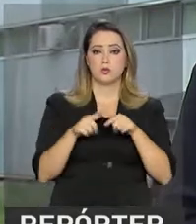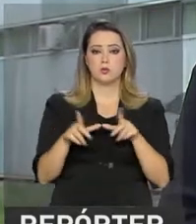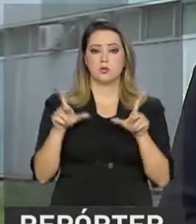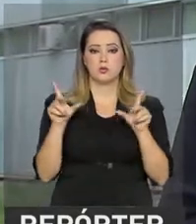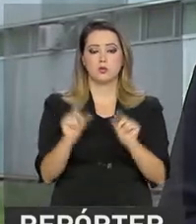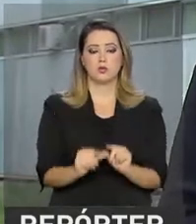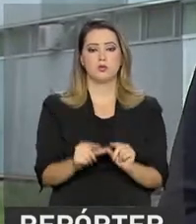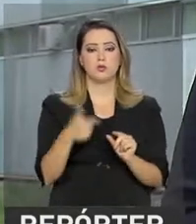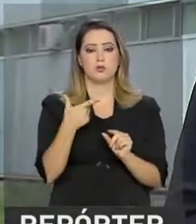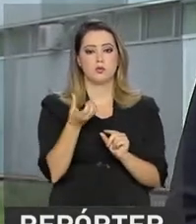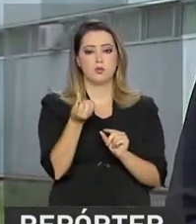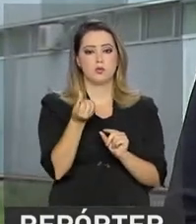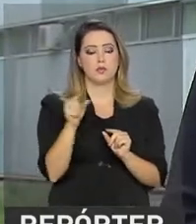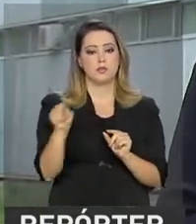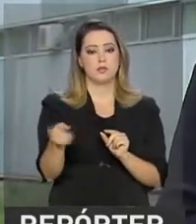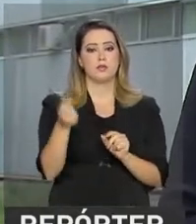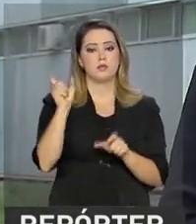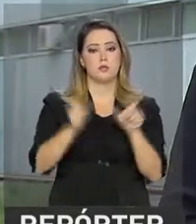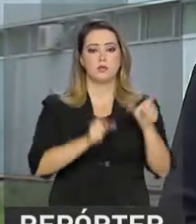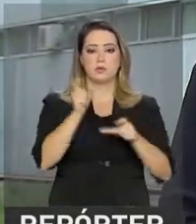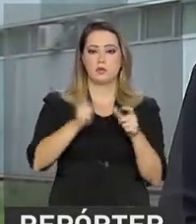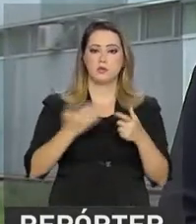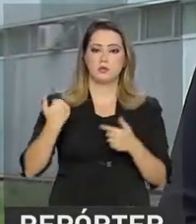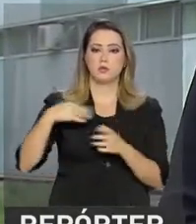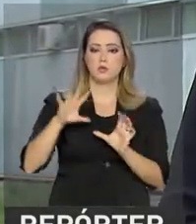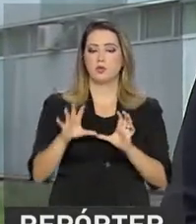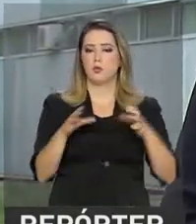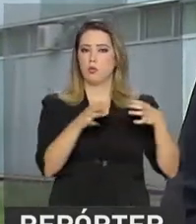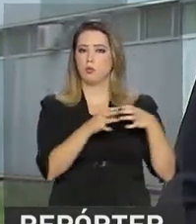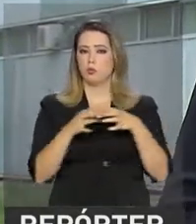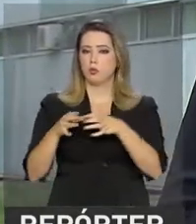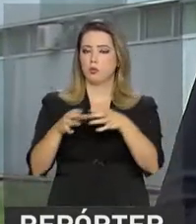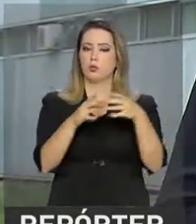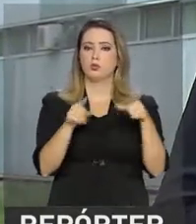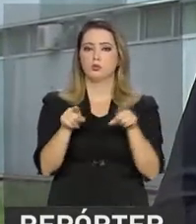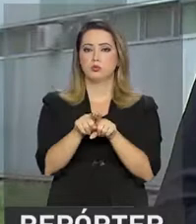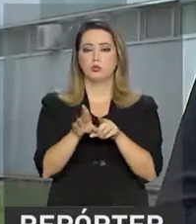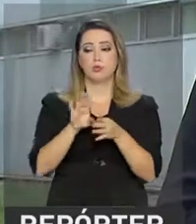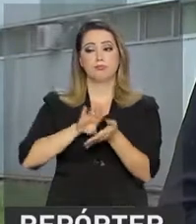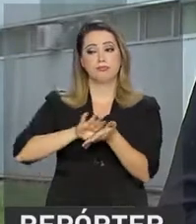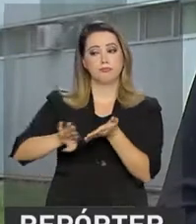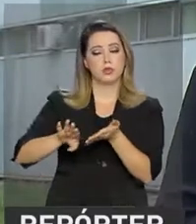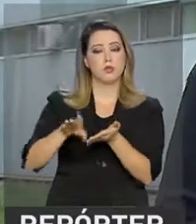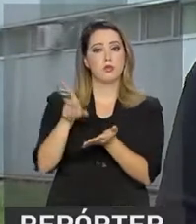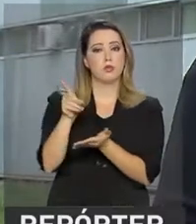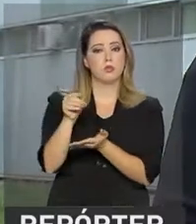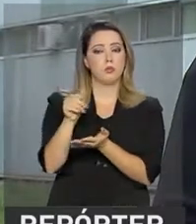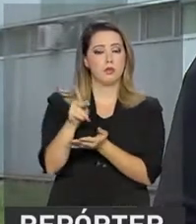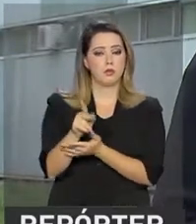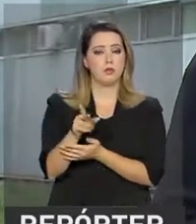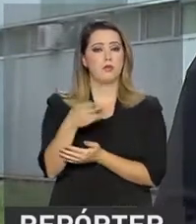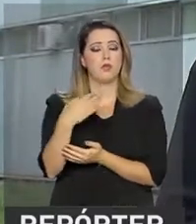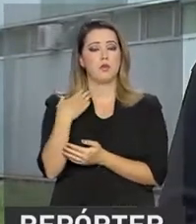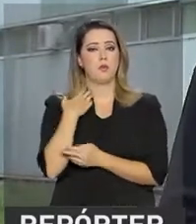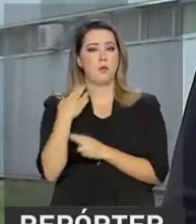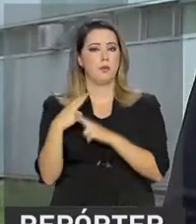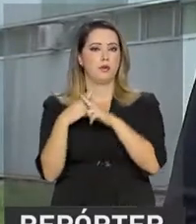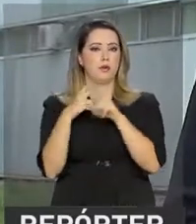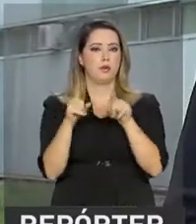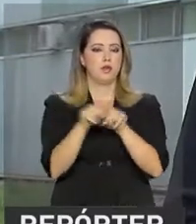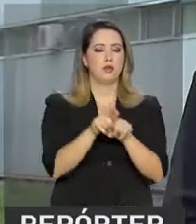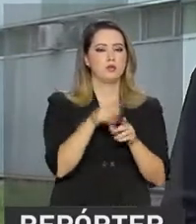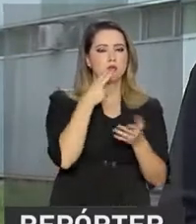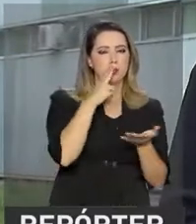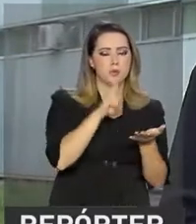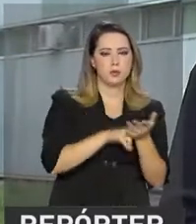26 mil funcionários a maior parte dos desligamentos ocorreu na caixa econômica e nos correios com os planos de